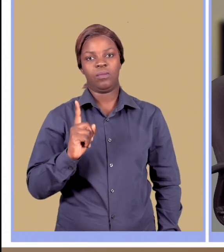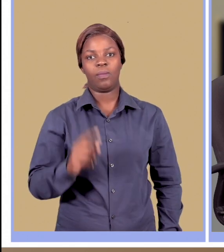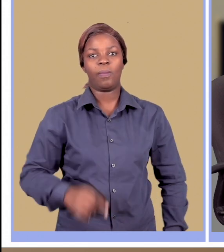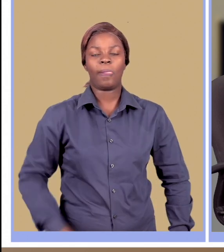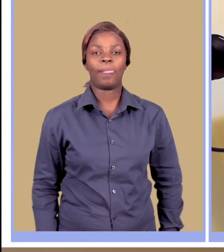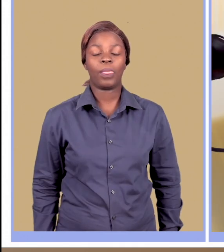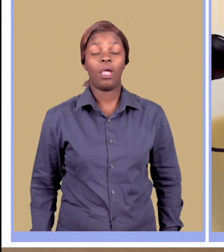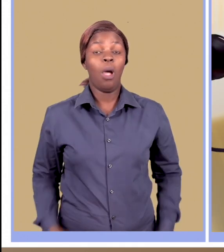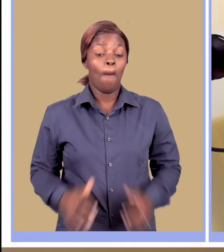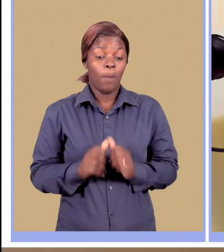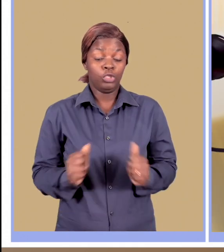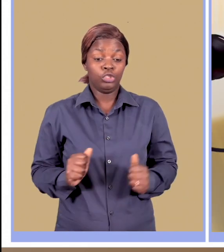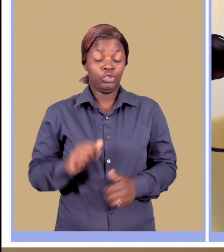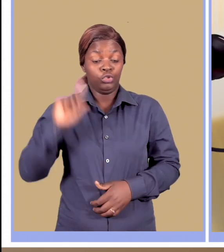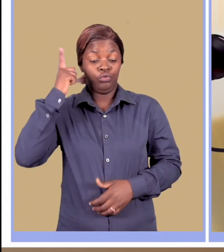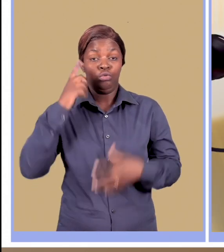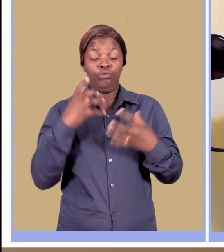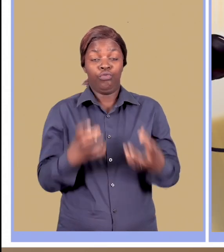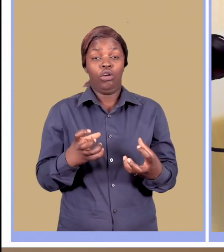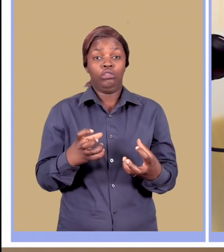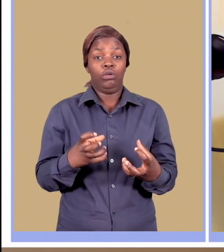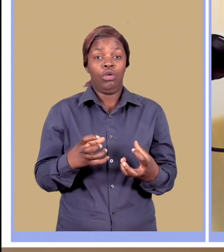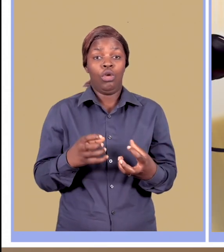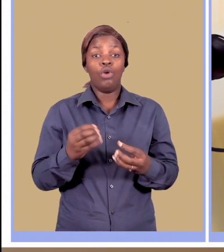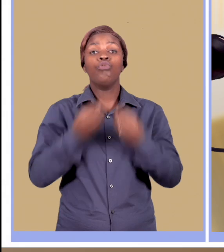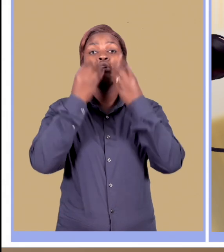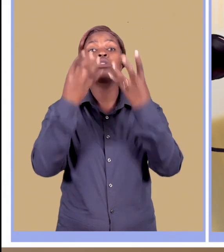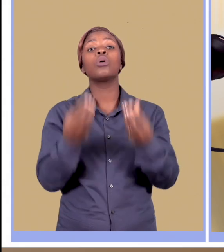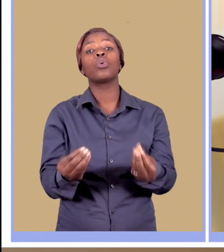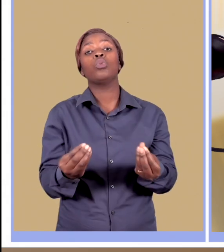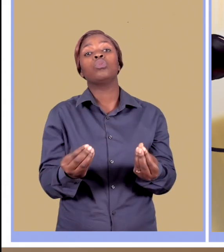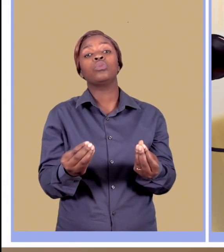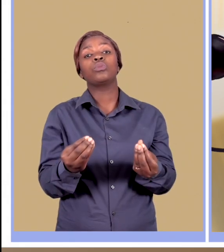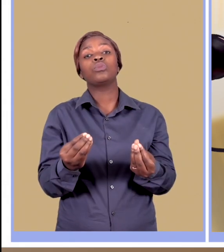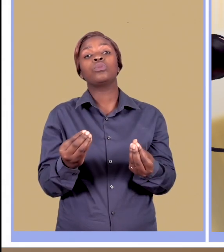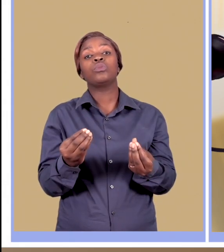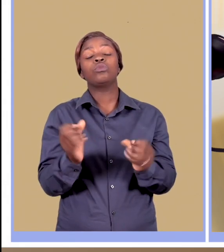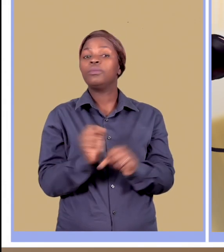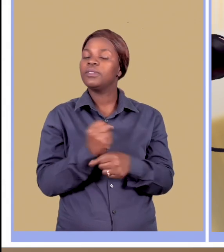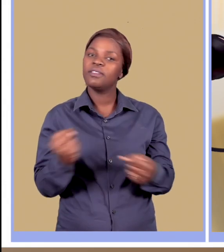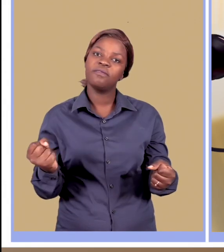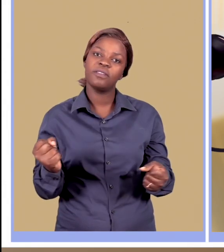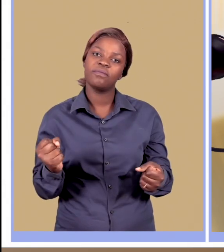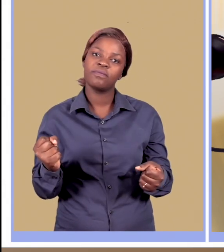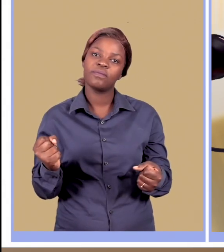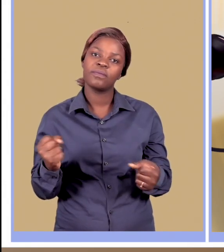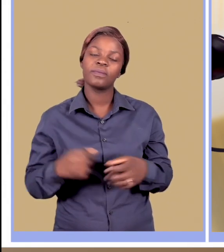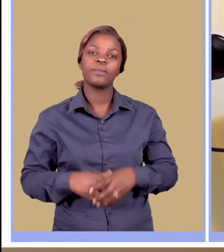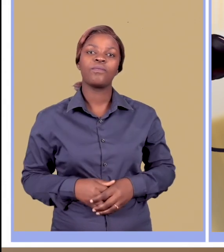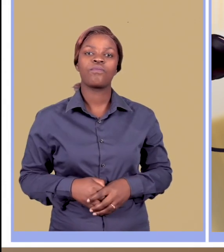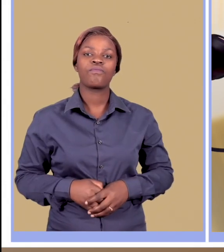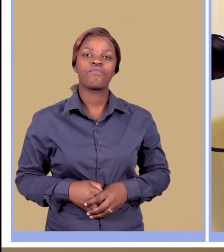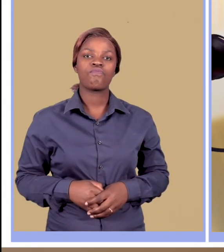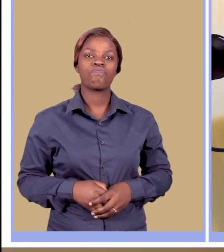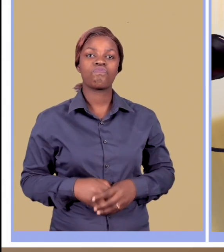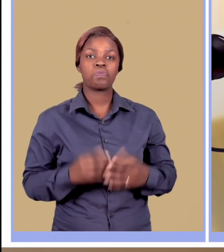smartphone. Não tendo isso, alguns recebem por mensagem, mas outros não têm telefone. Pode estar numa zona